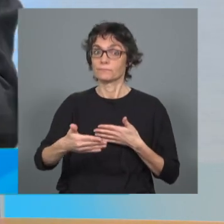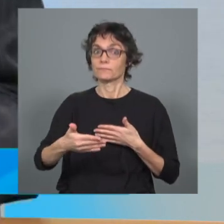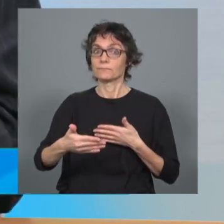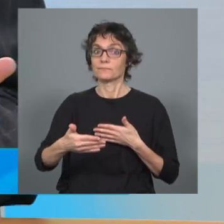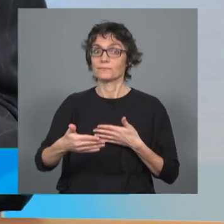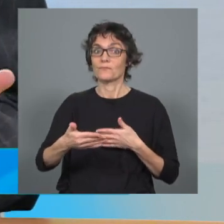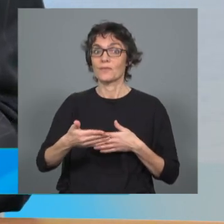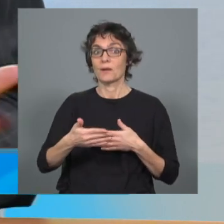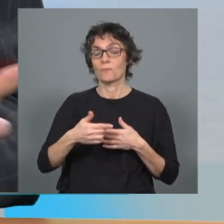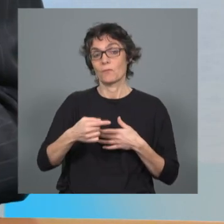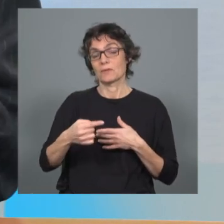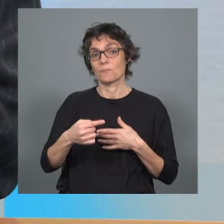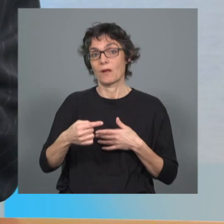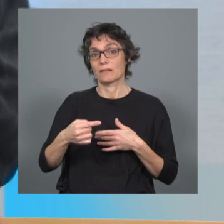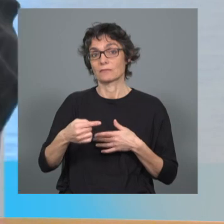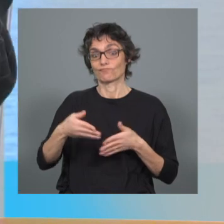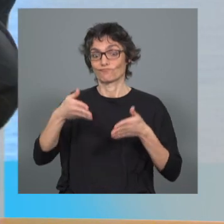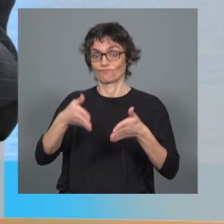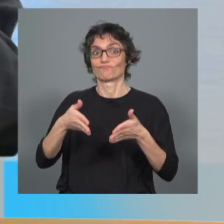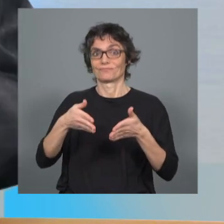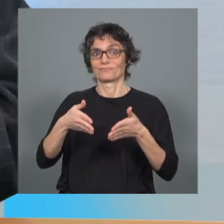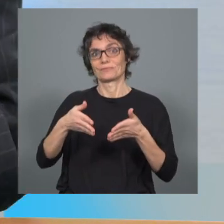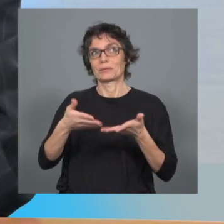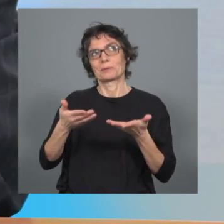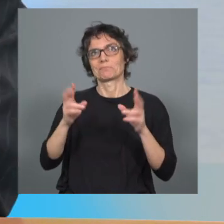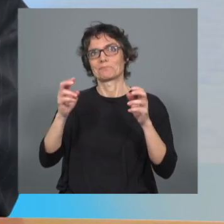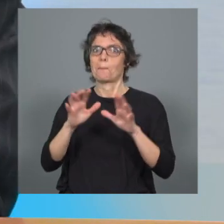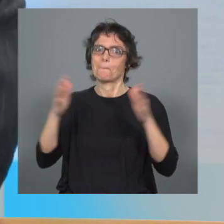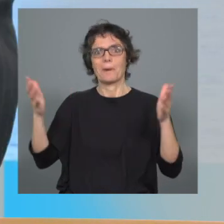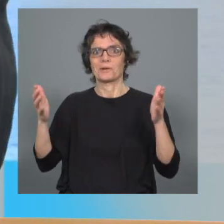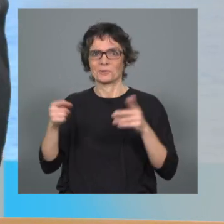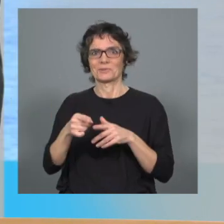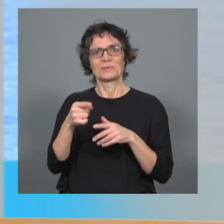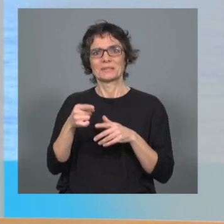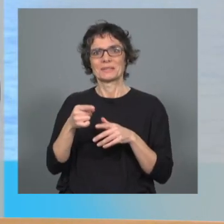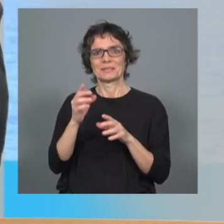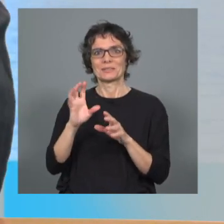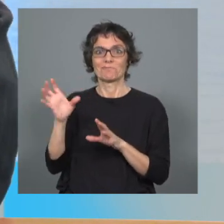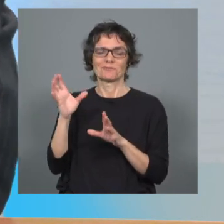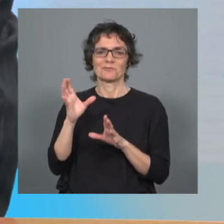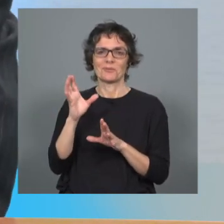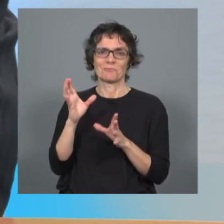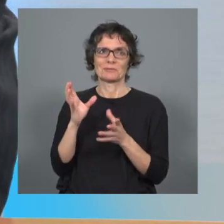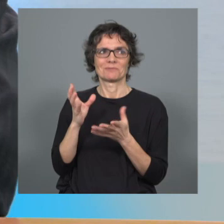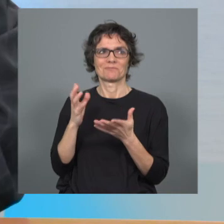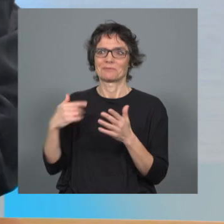como a Semana Central, a Semana Maior, que até é uma forma tradicional de se referir à Semana